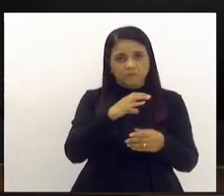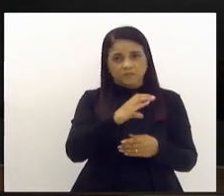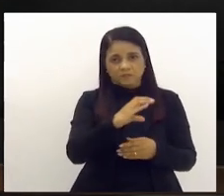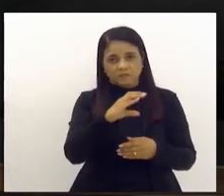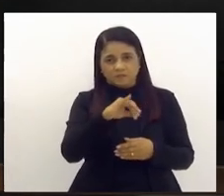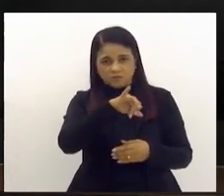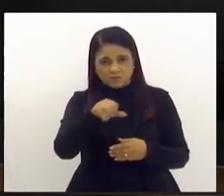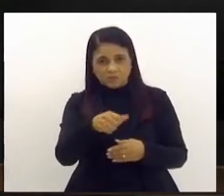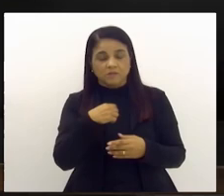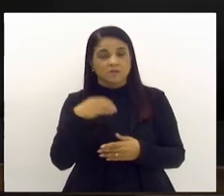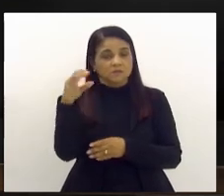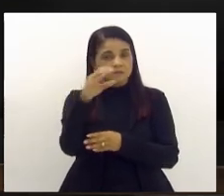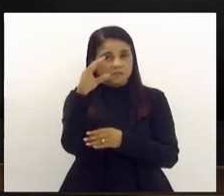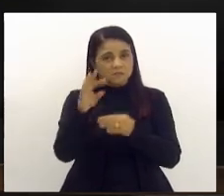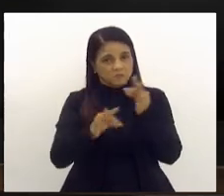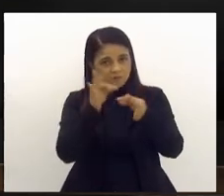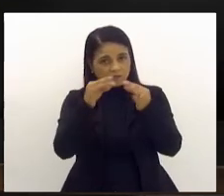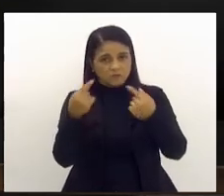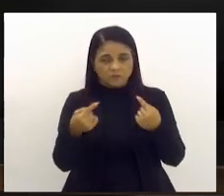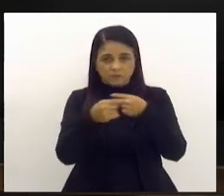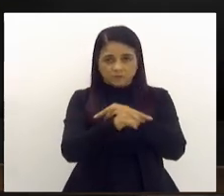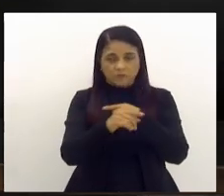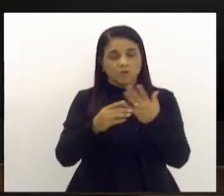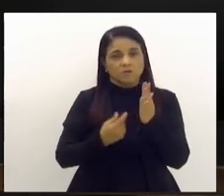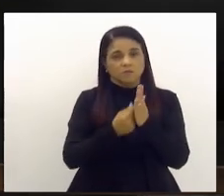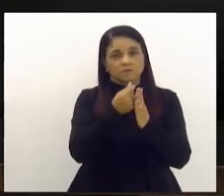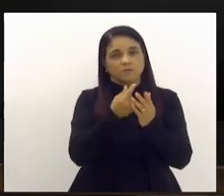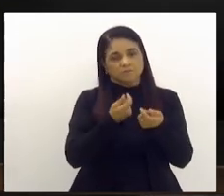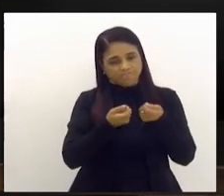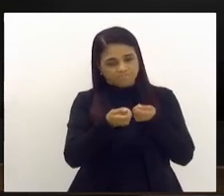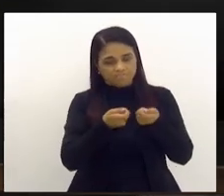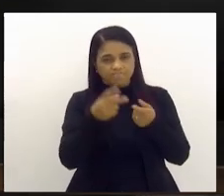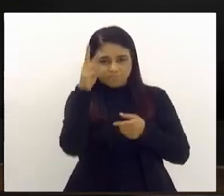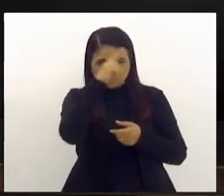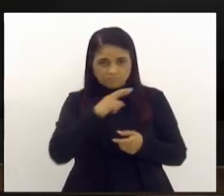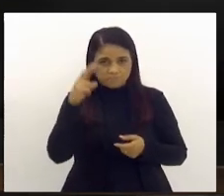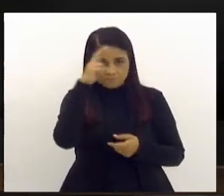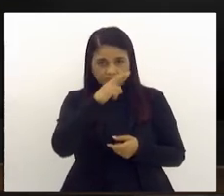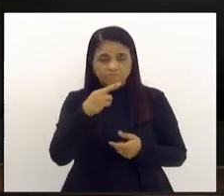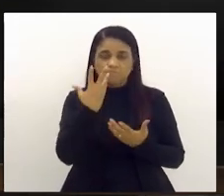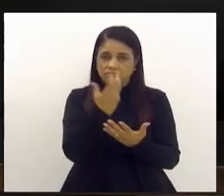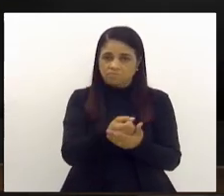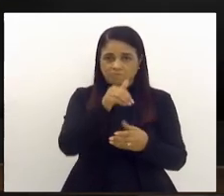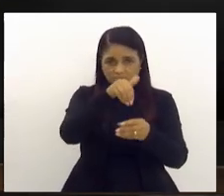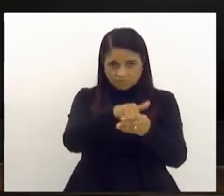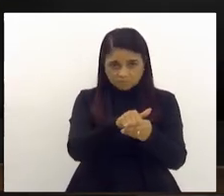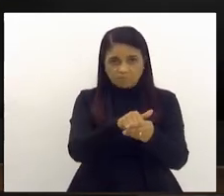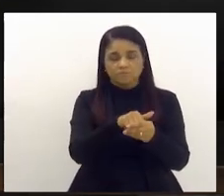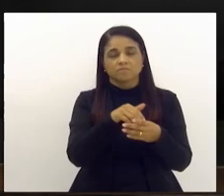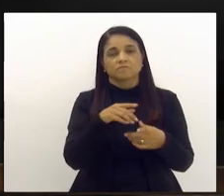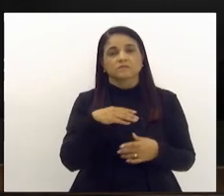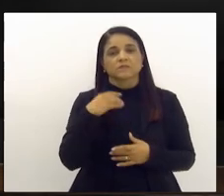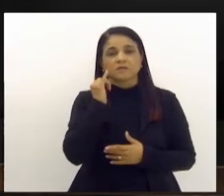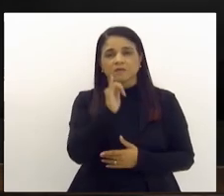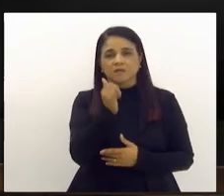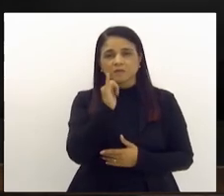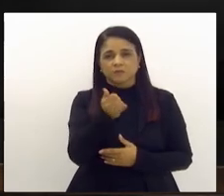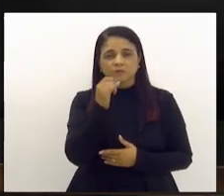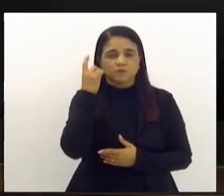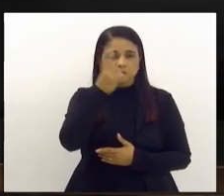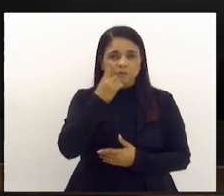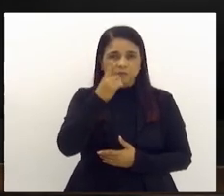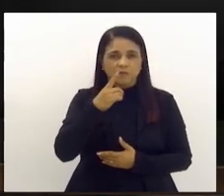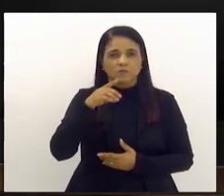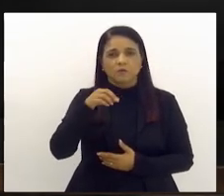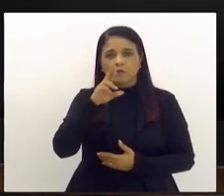de ciência e tecnologia, contrário, de orçamento, finanças, fiscalização financeira e controle, favorável. Relatores,